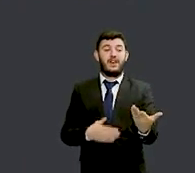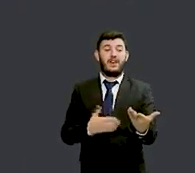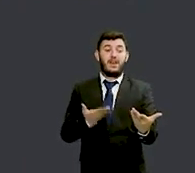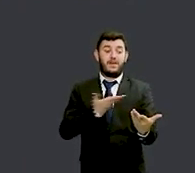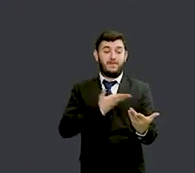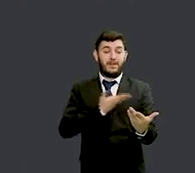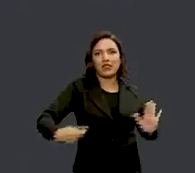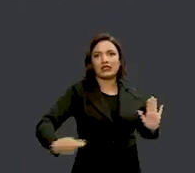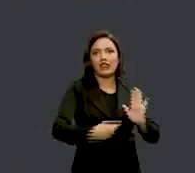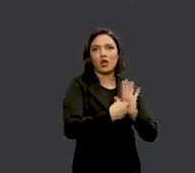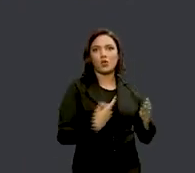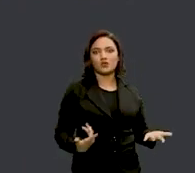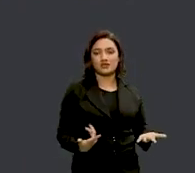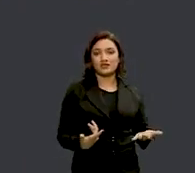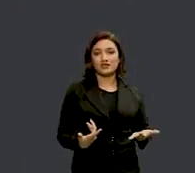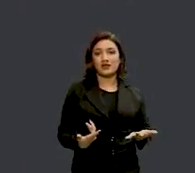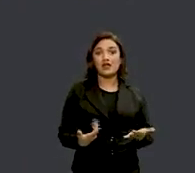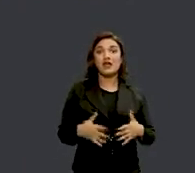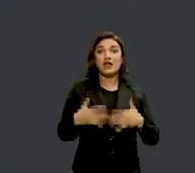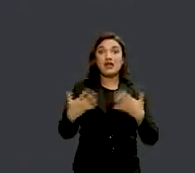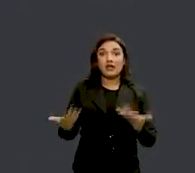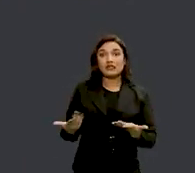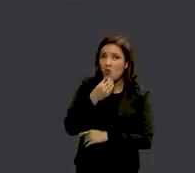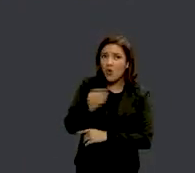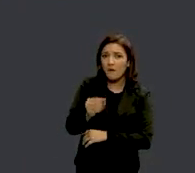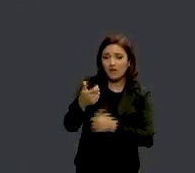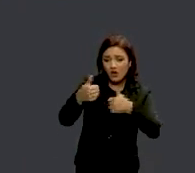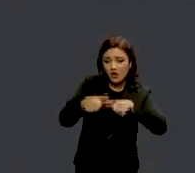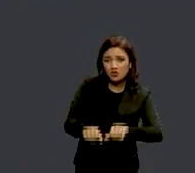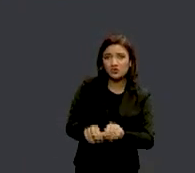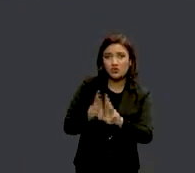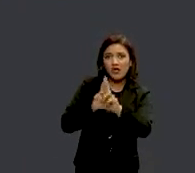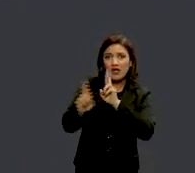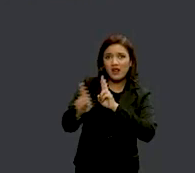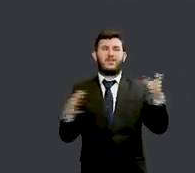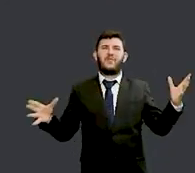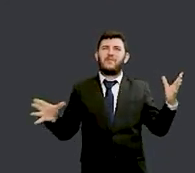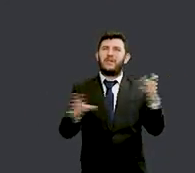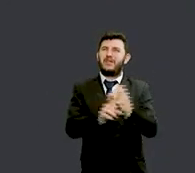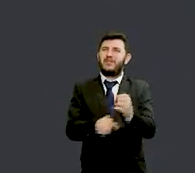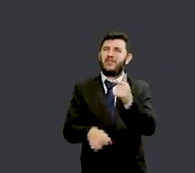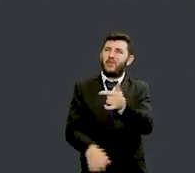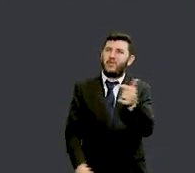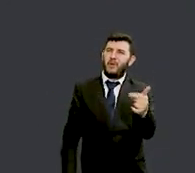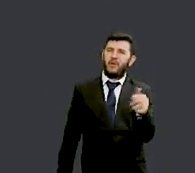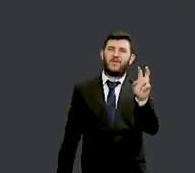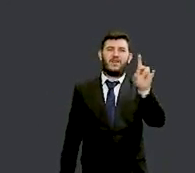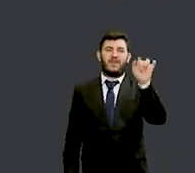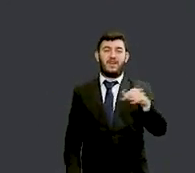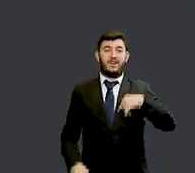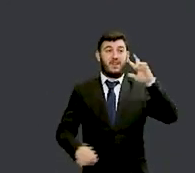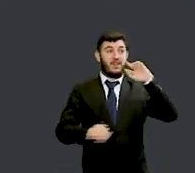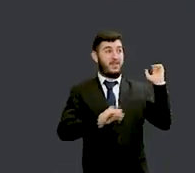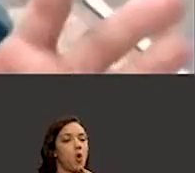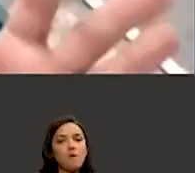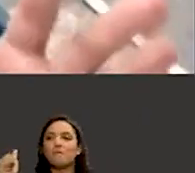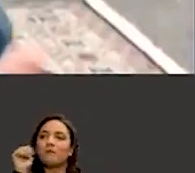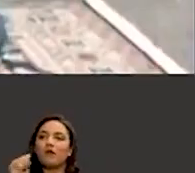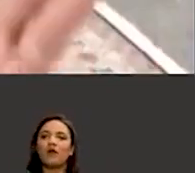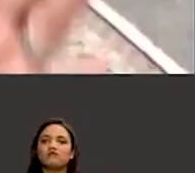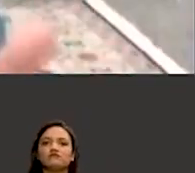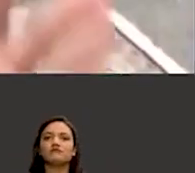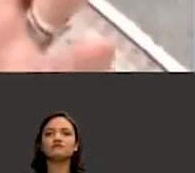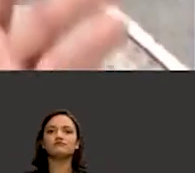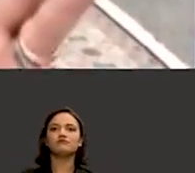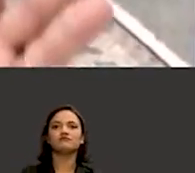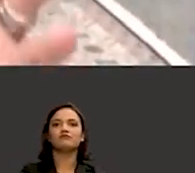opinião convidadas debateram temas como desigualdade, violência e participação feminina na sociedade. No